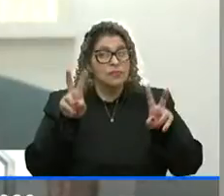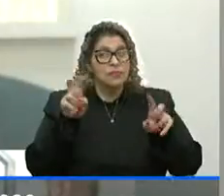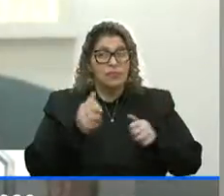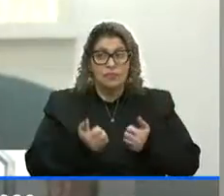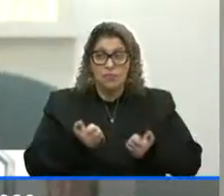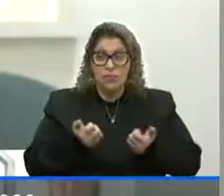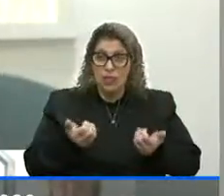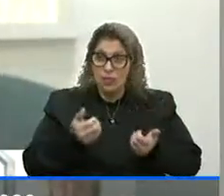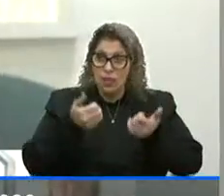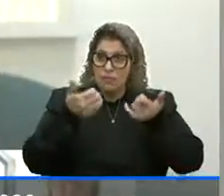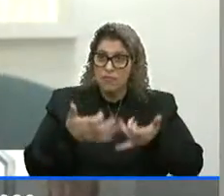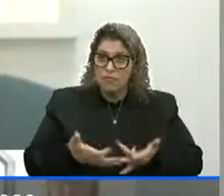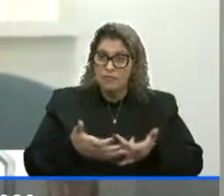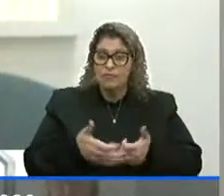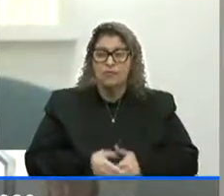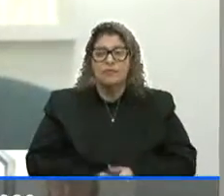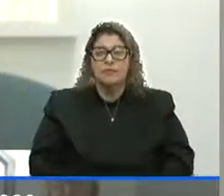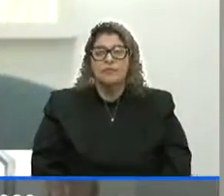tratar.